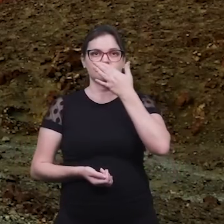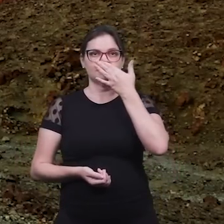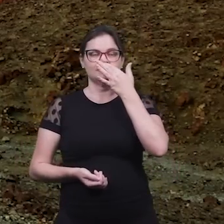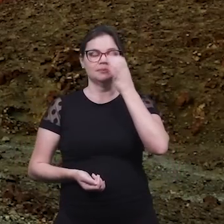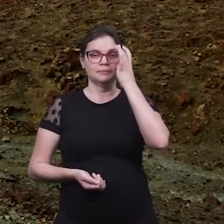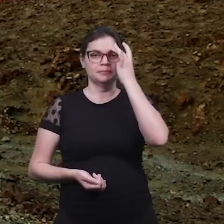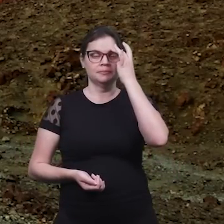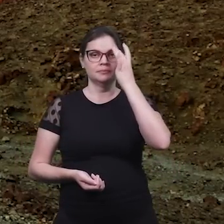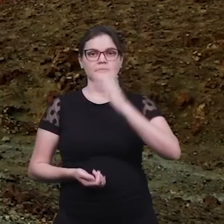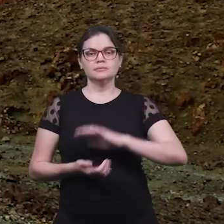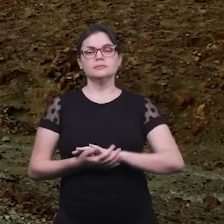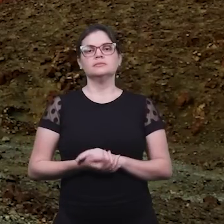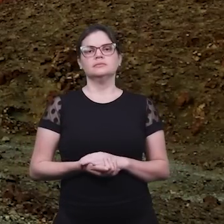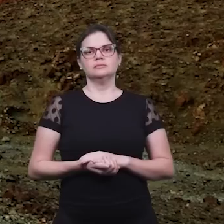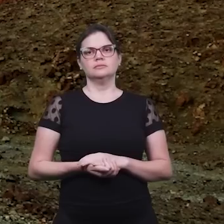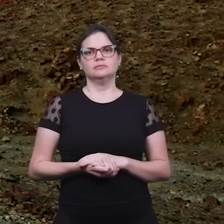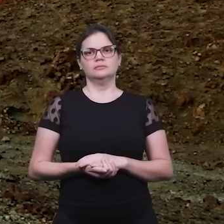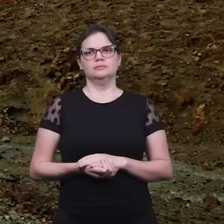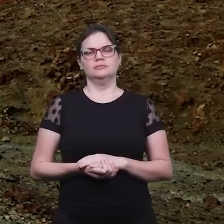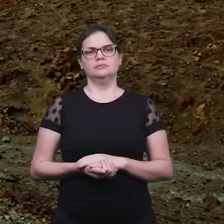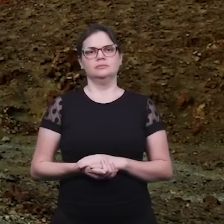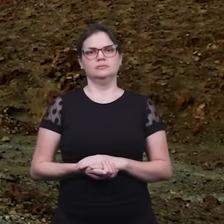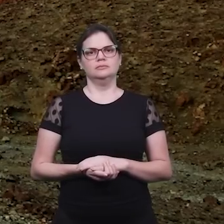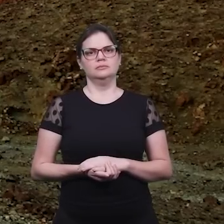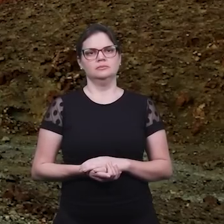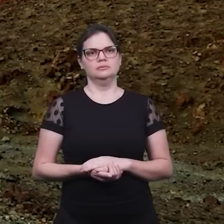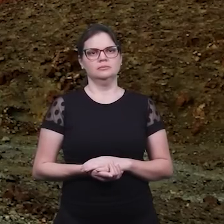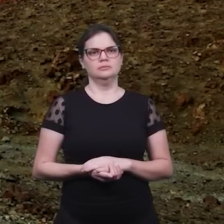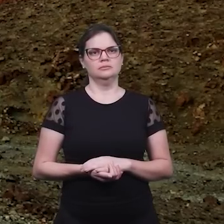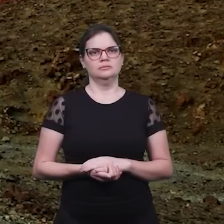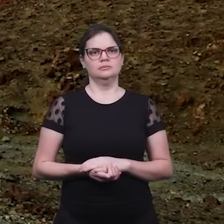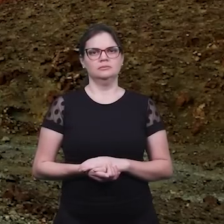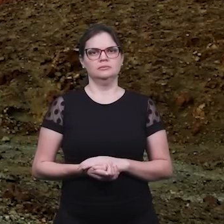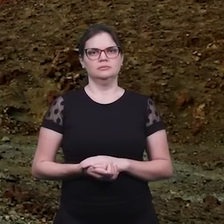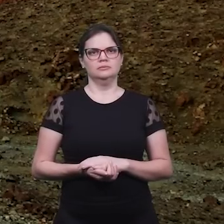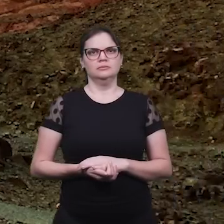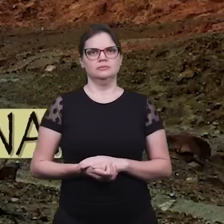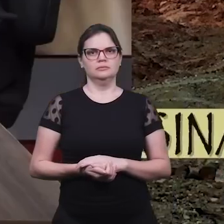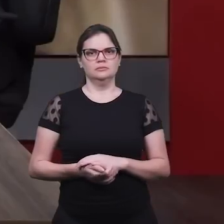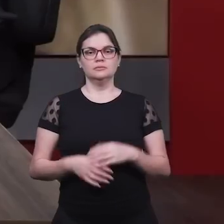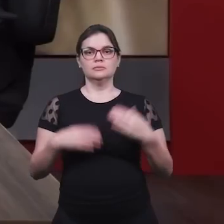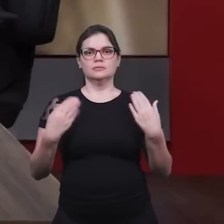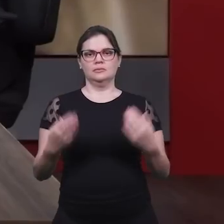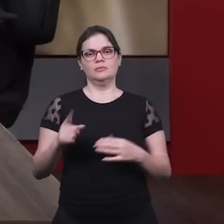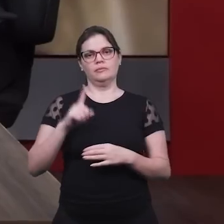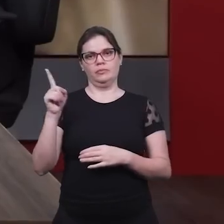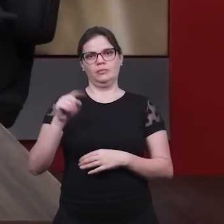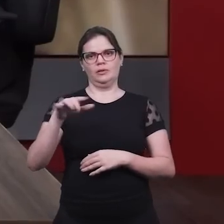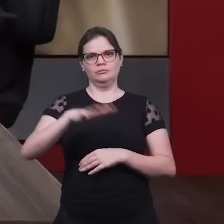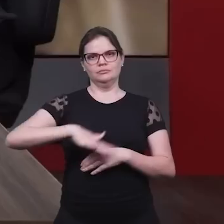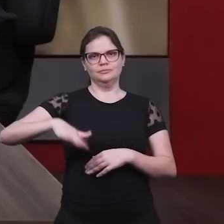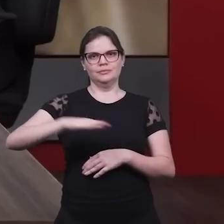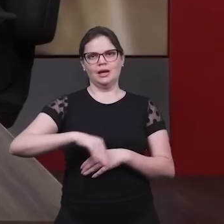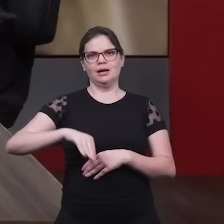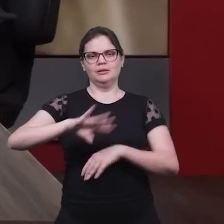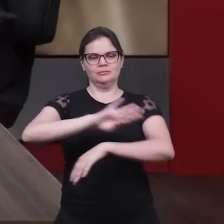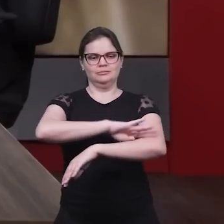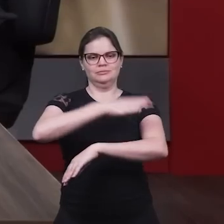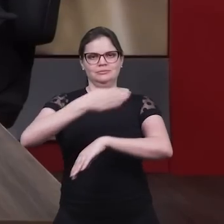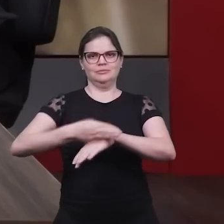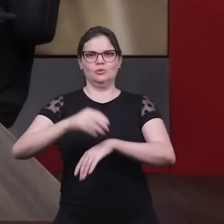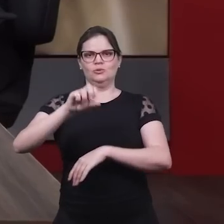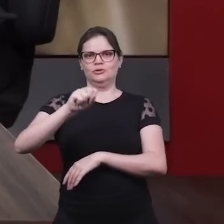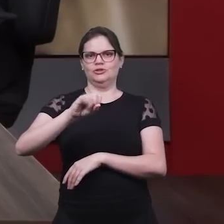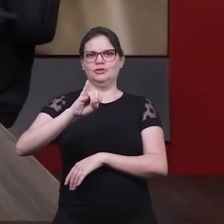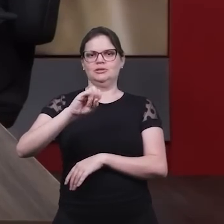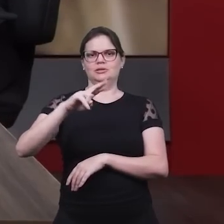né? No terceiro mês. Terceiro mês. Em Êxodo 19:1 diz assim, ó: cerca de 3 meses após a